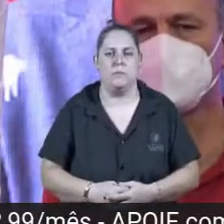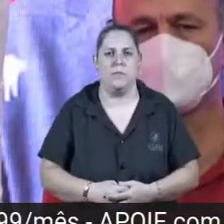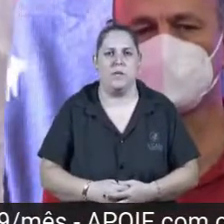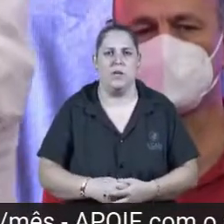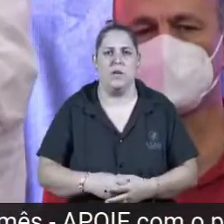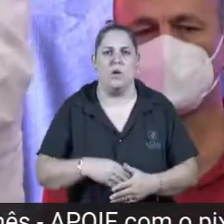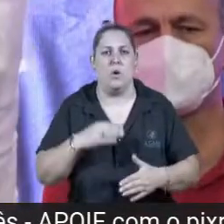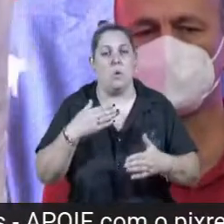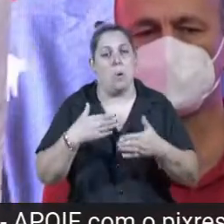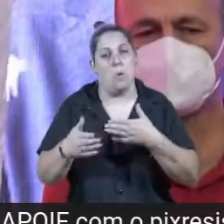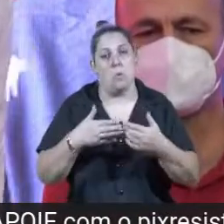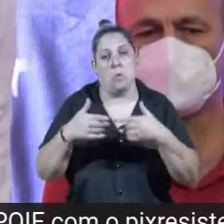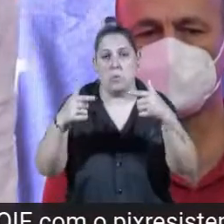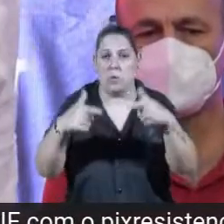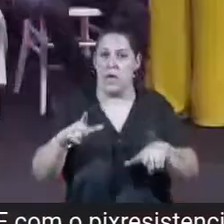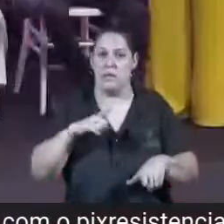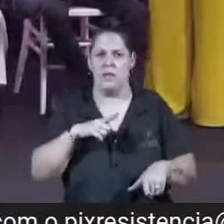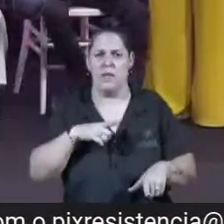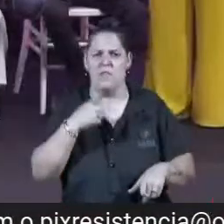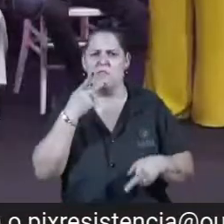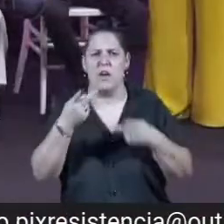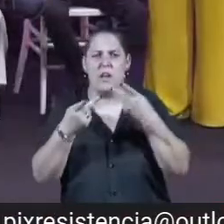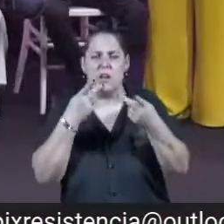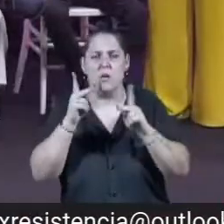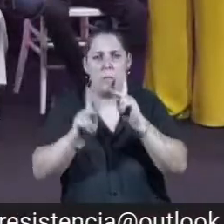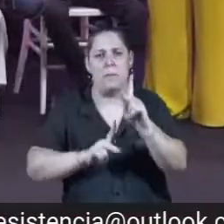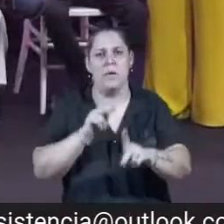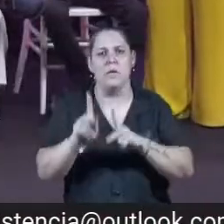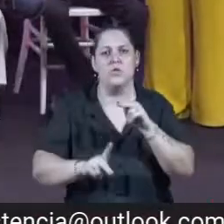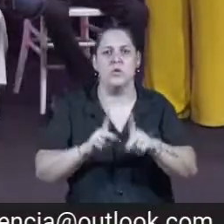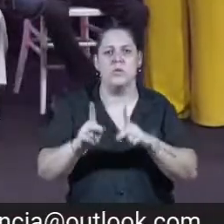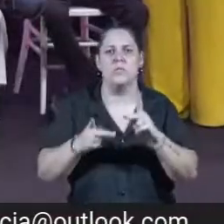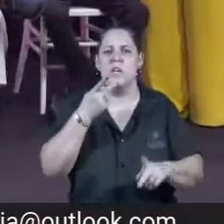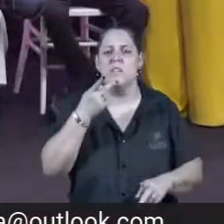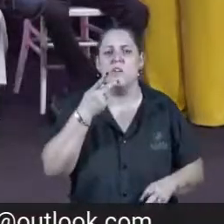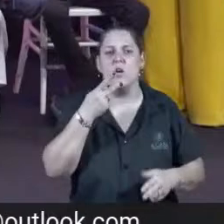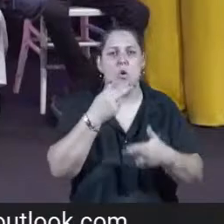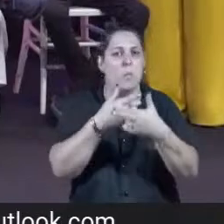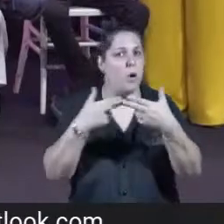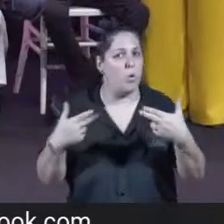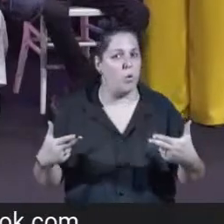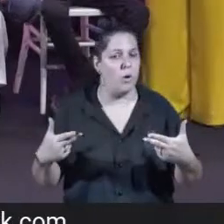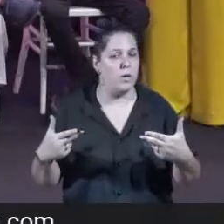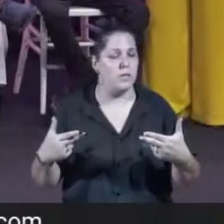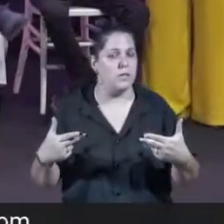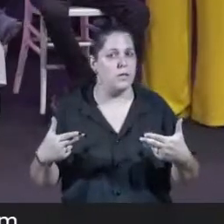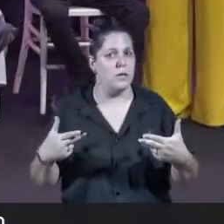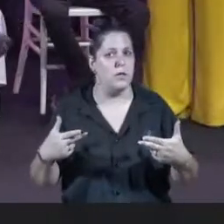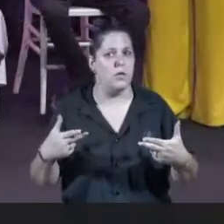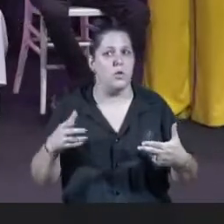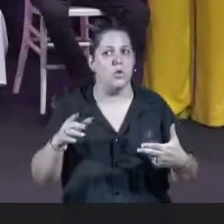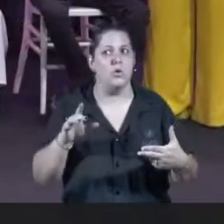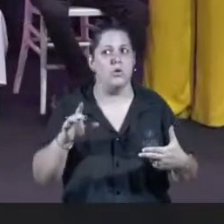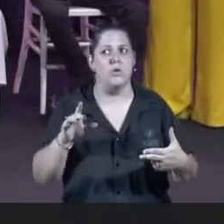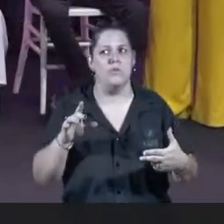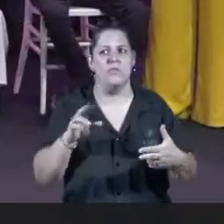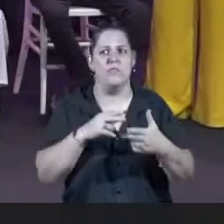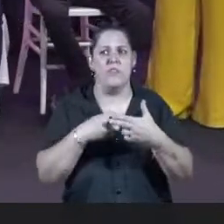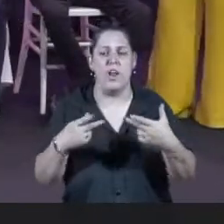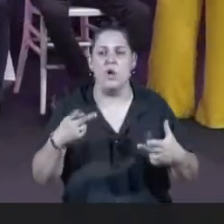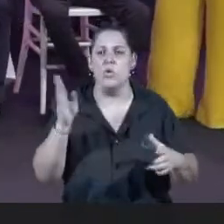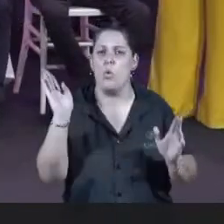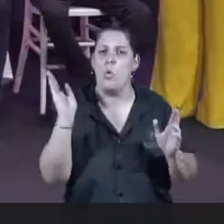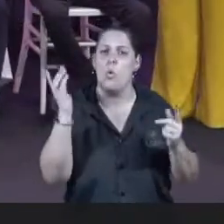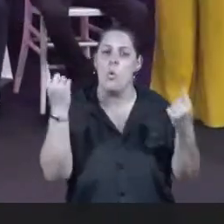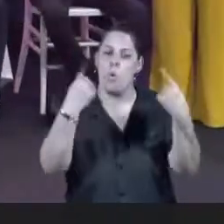lugar que ele teve, talvez falando com pessoas, e ele teria falado alguma coisa sobre a questão do homossexual. E